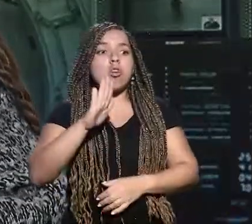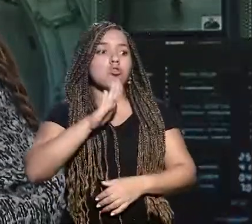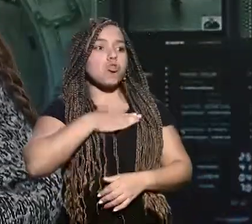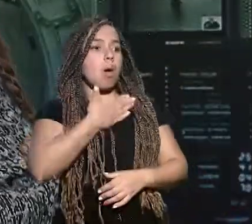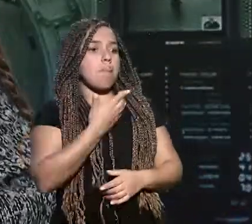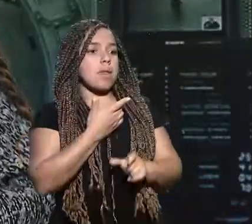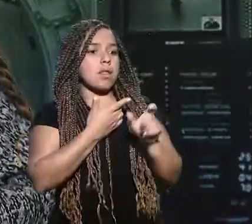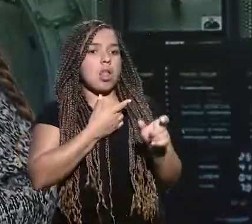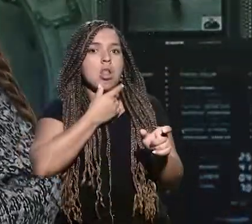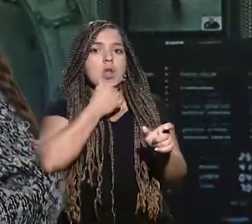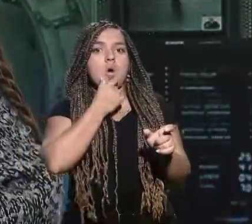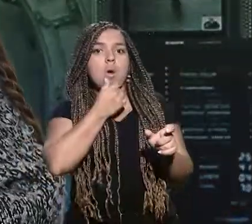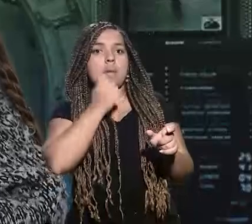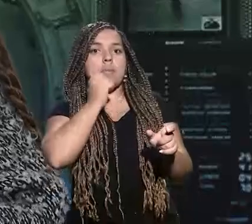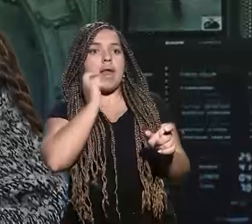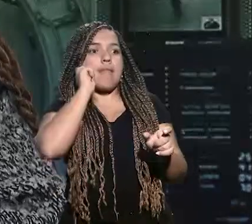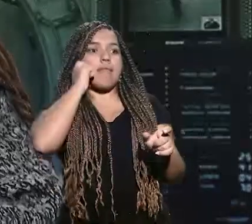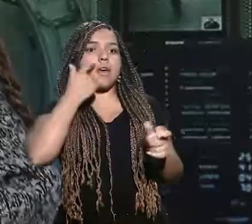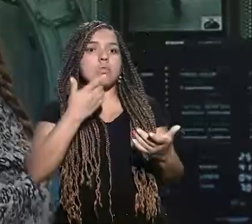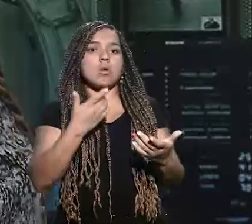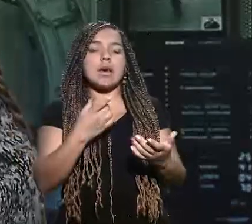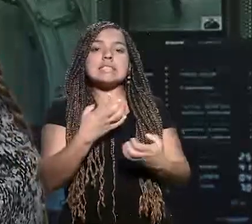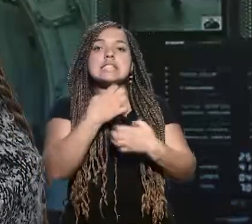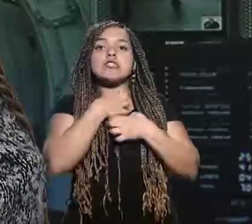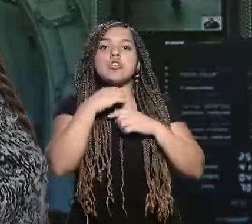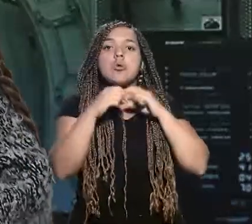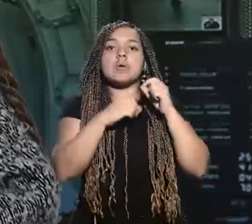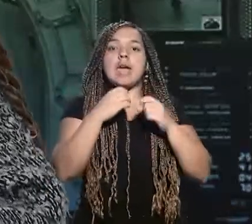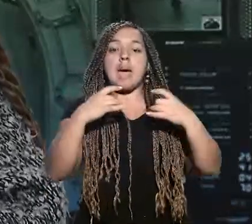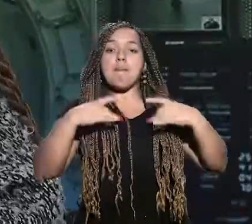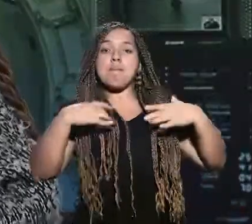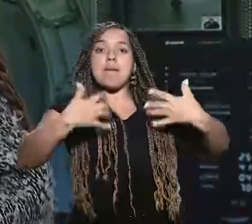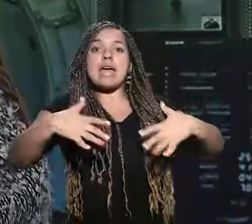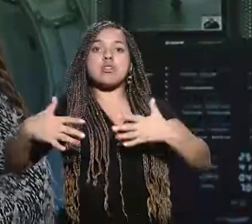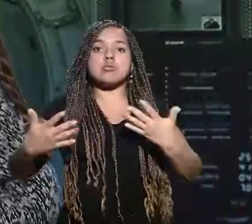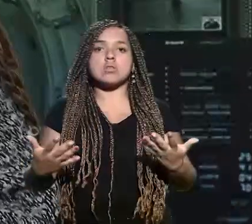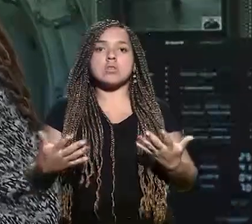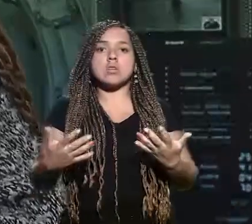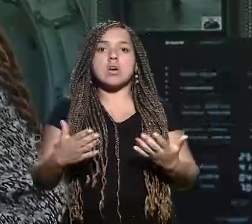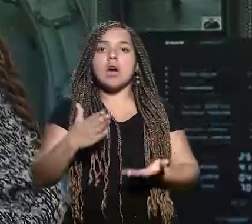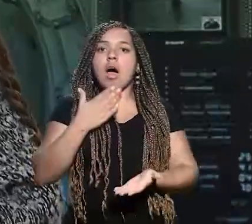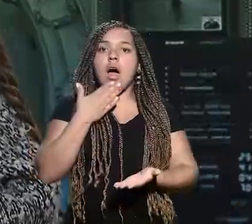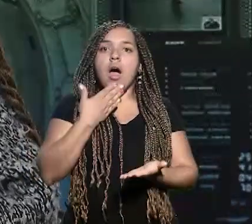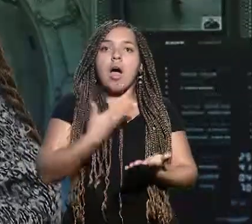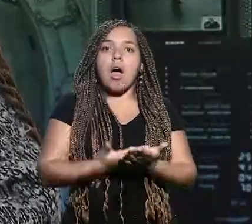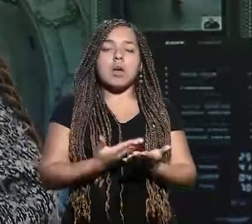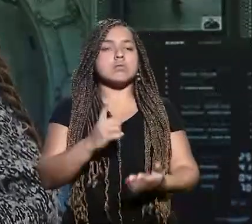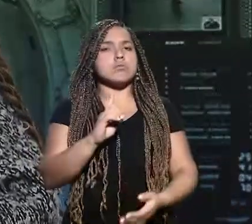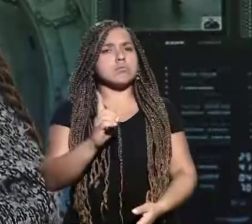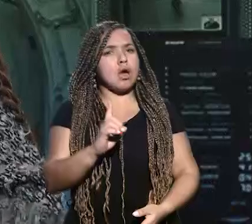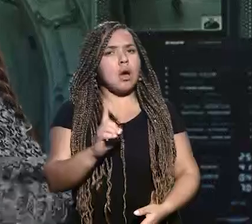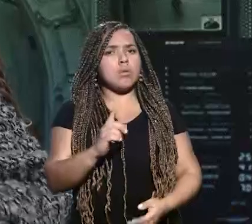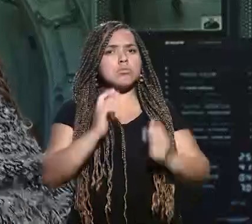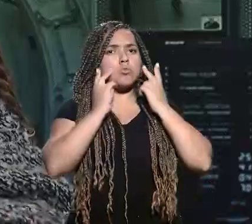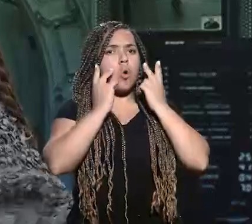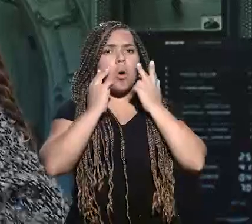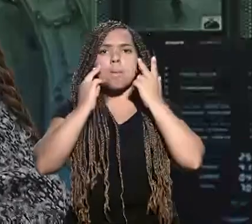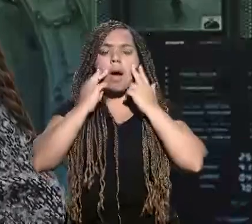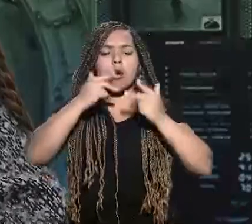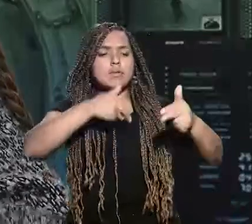surpresa, não seja elemento de medo, de susto, ou até de surpresa, mas que a gente